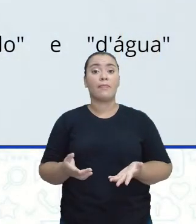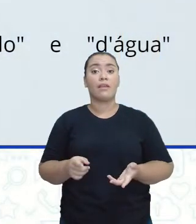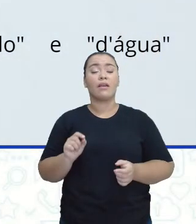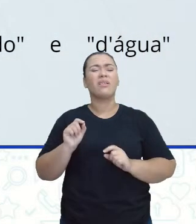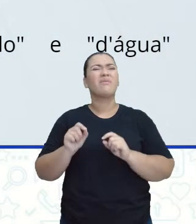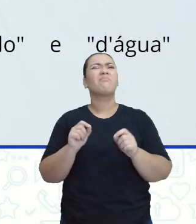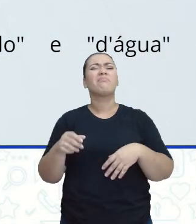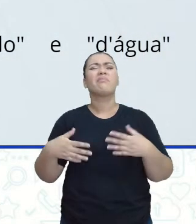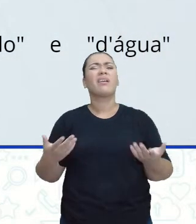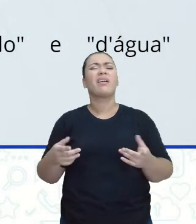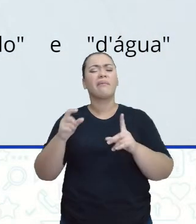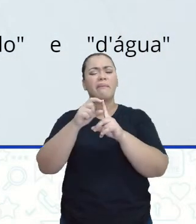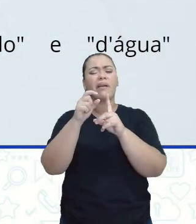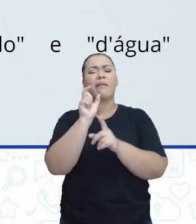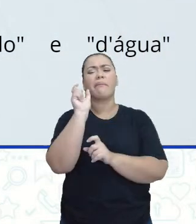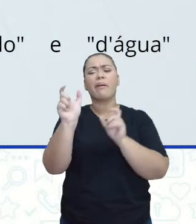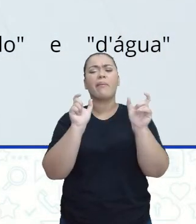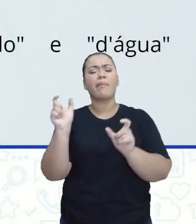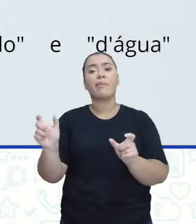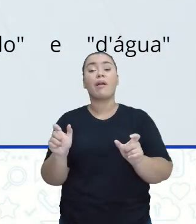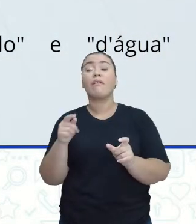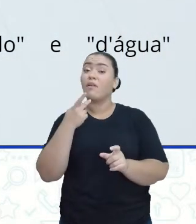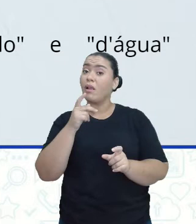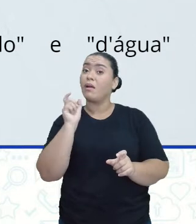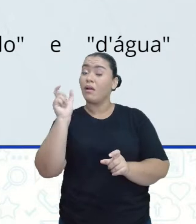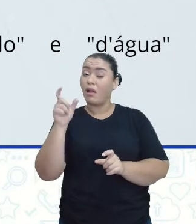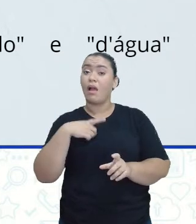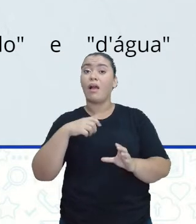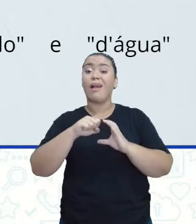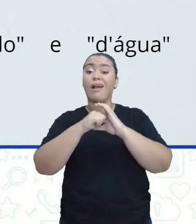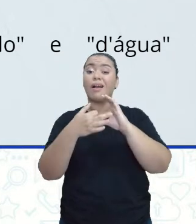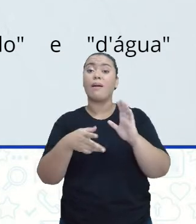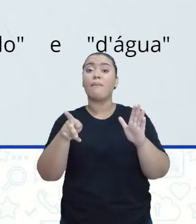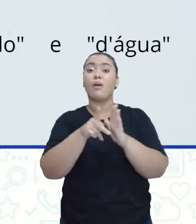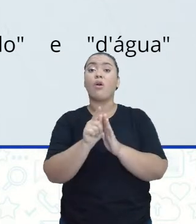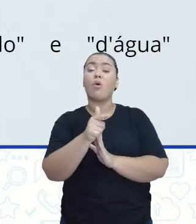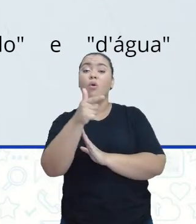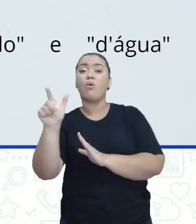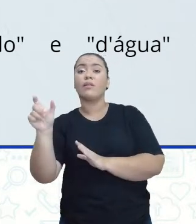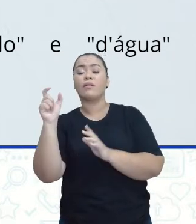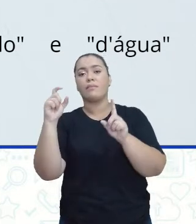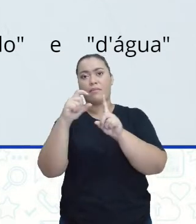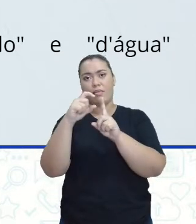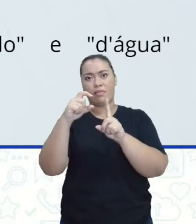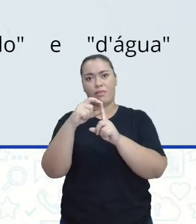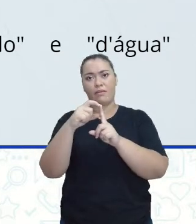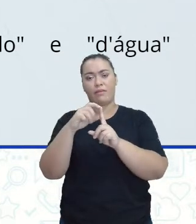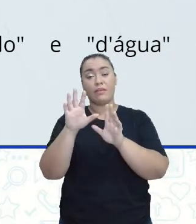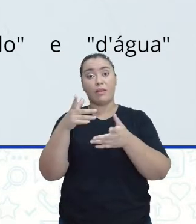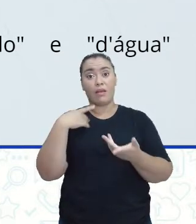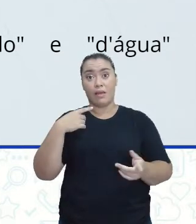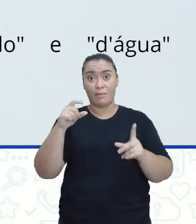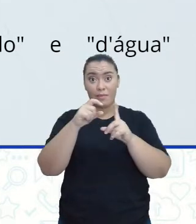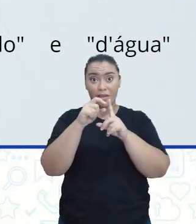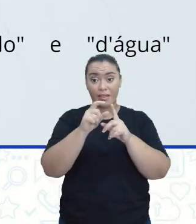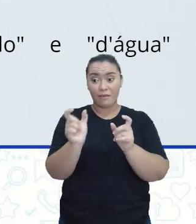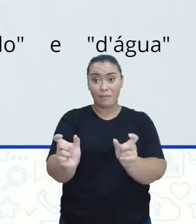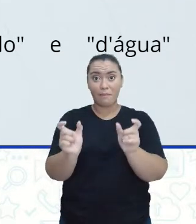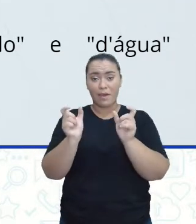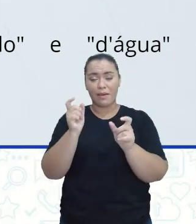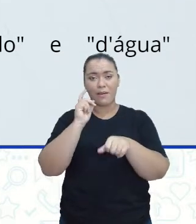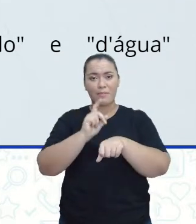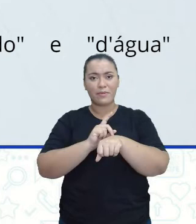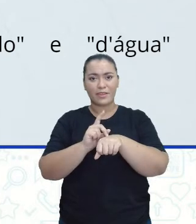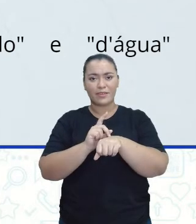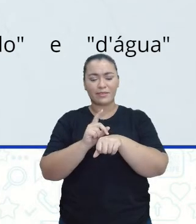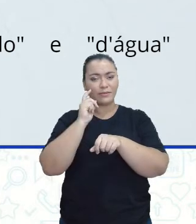para quê? Para caracterizar outras palavras. Então, essas palavras destacadas no texto têm